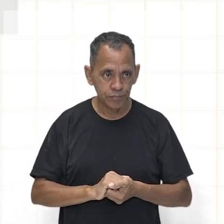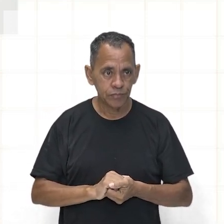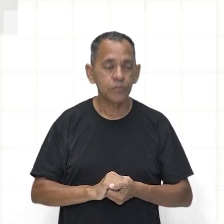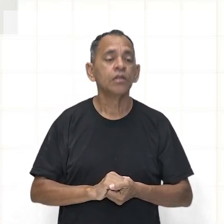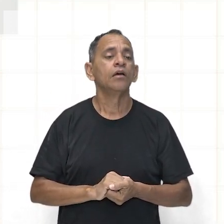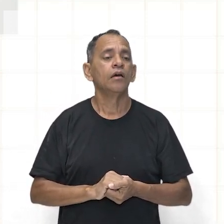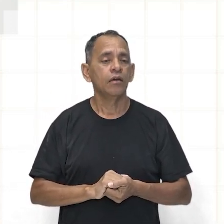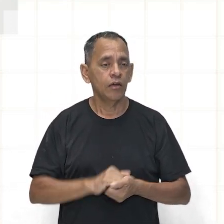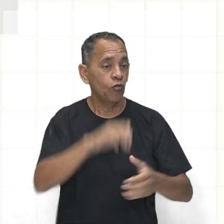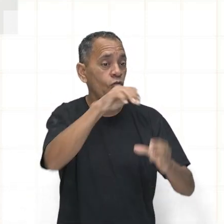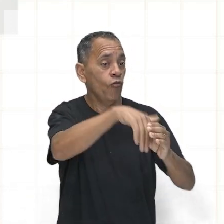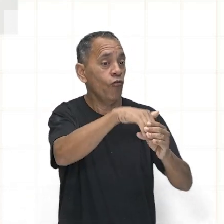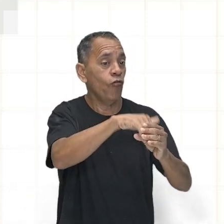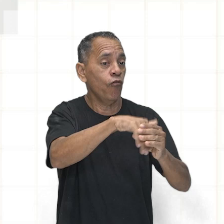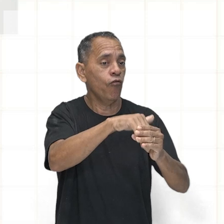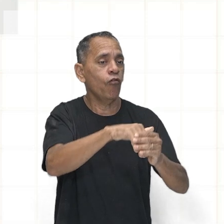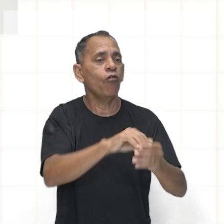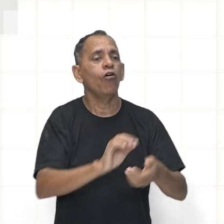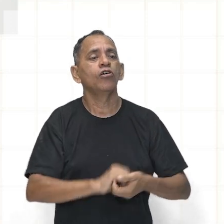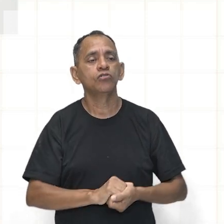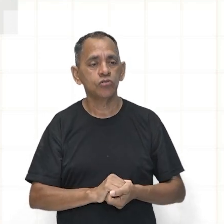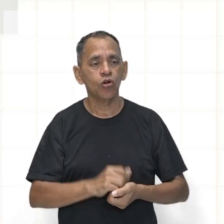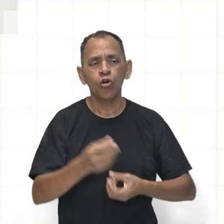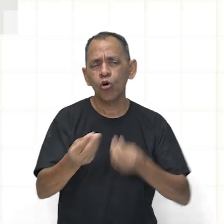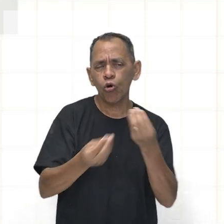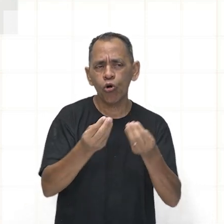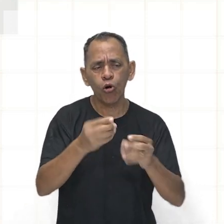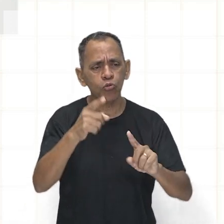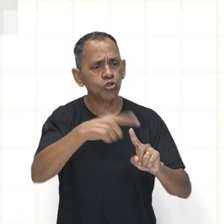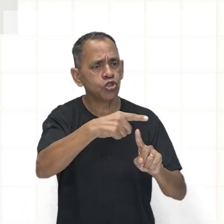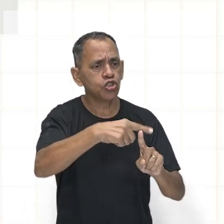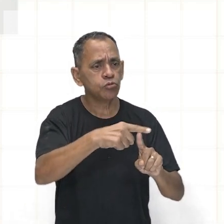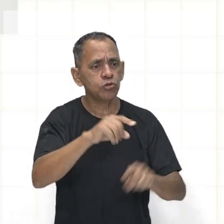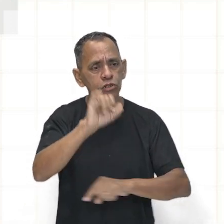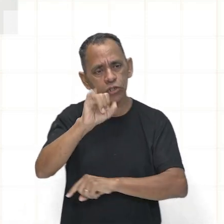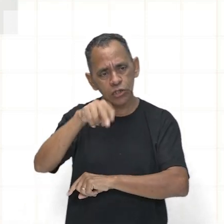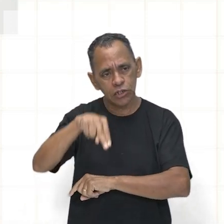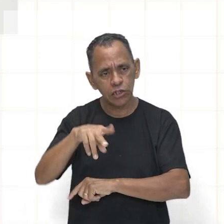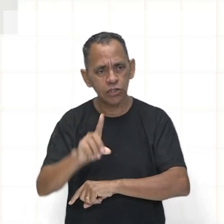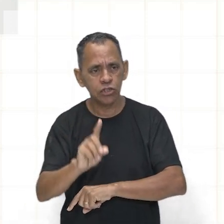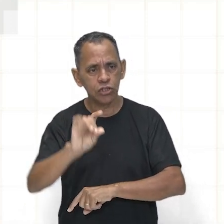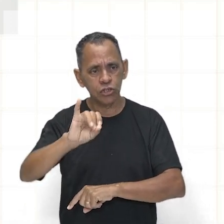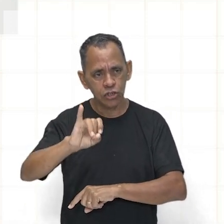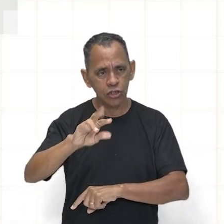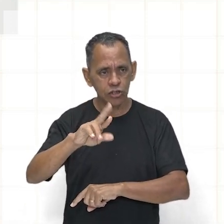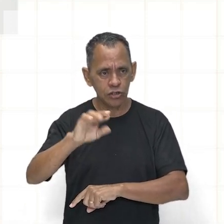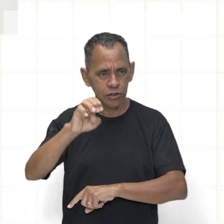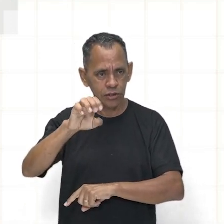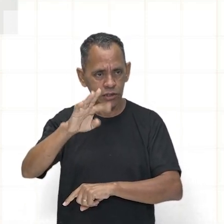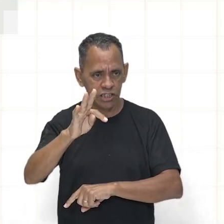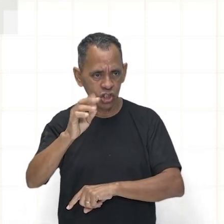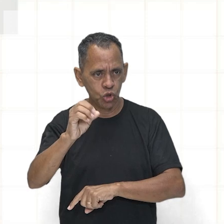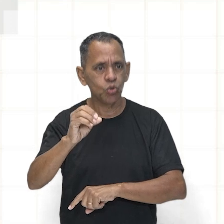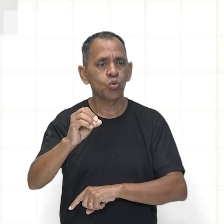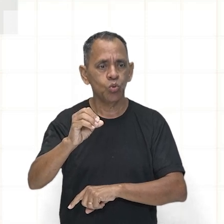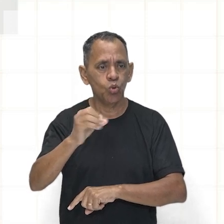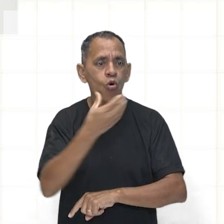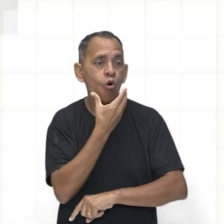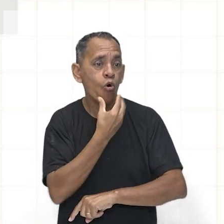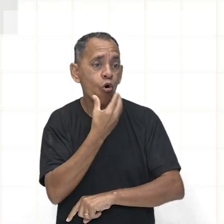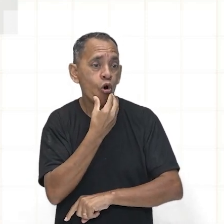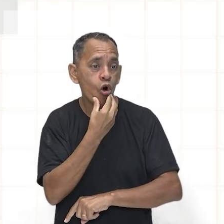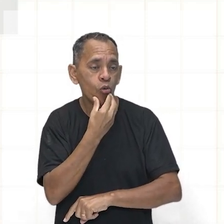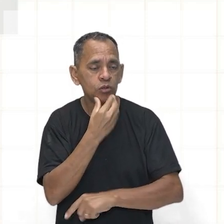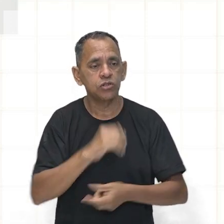presidente ele é eleito de forma indireta. Temos em relação ao pleito, ao voto, voto